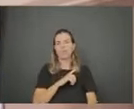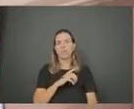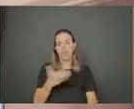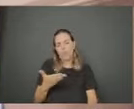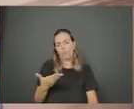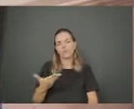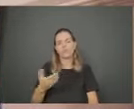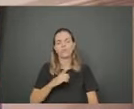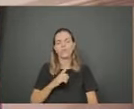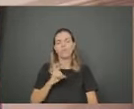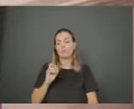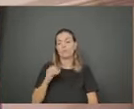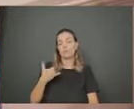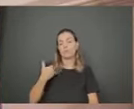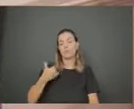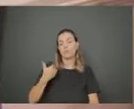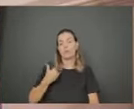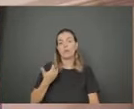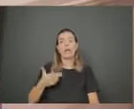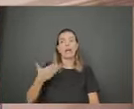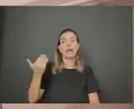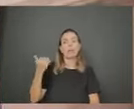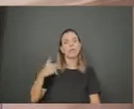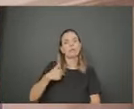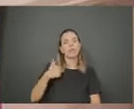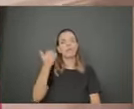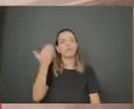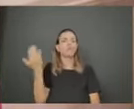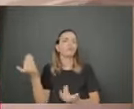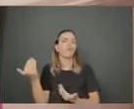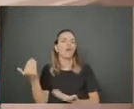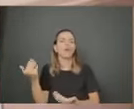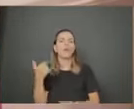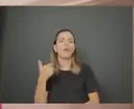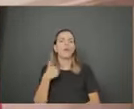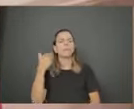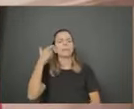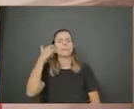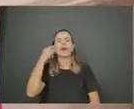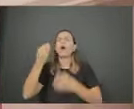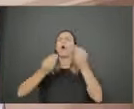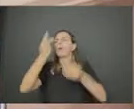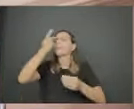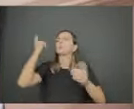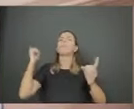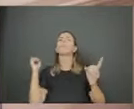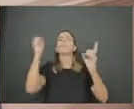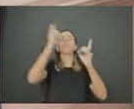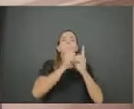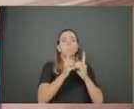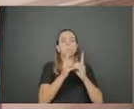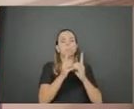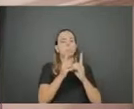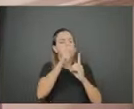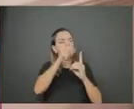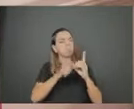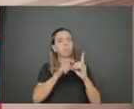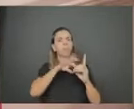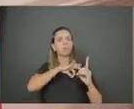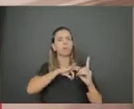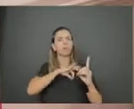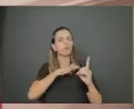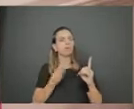na minha juventude eu achava impensável alguém, a gente contestar um policial militar, que a vocês cabem a manter a ordem,